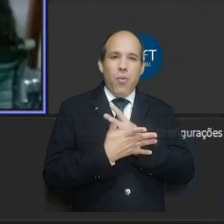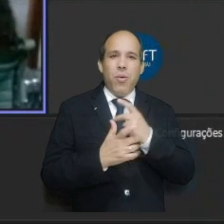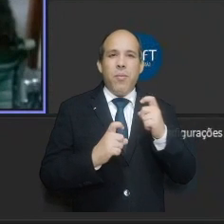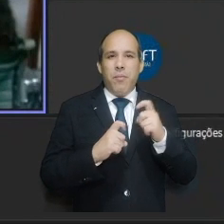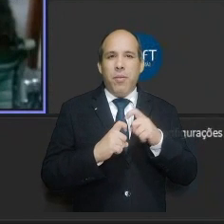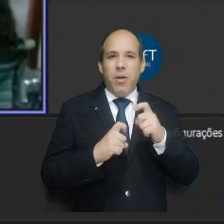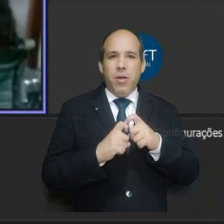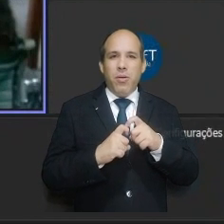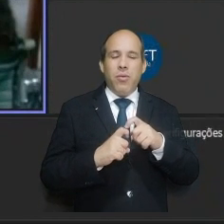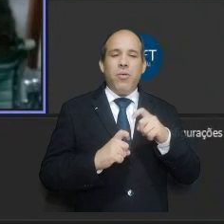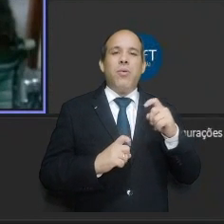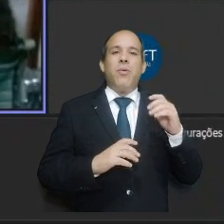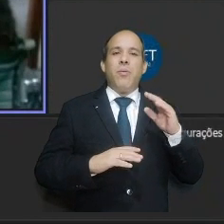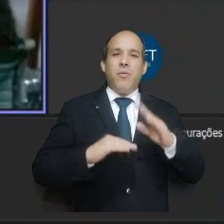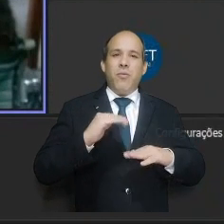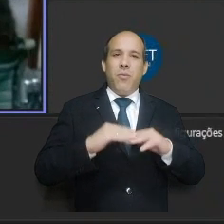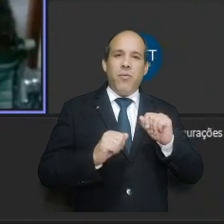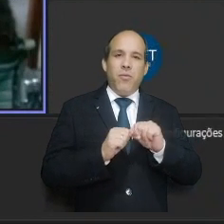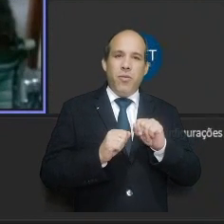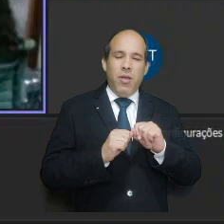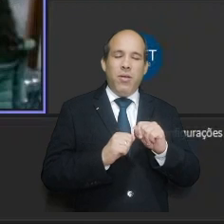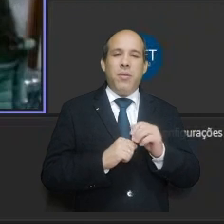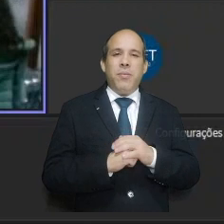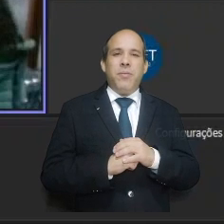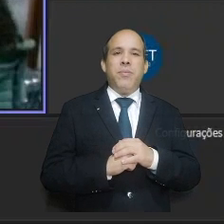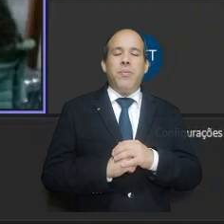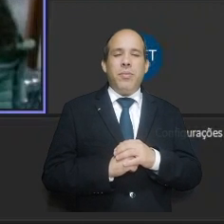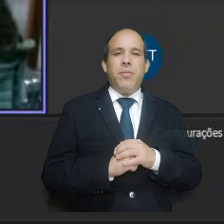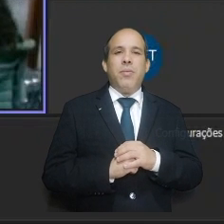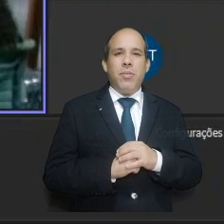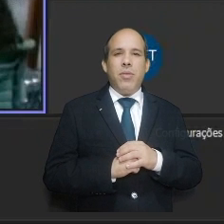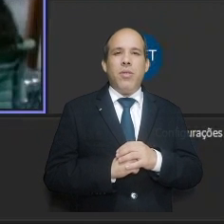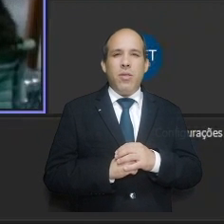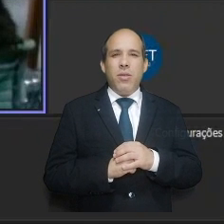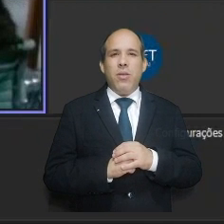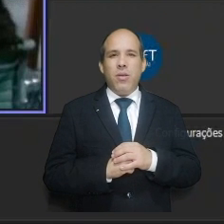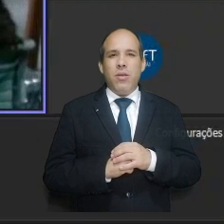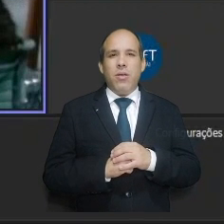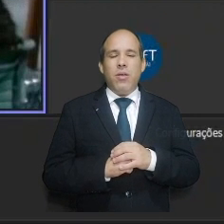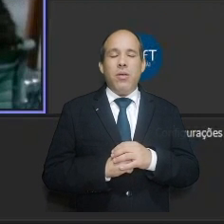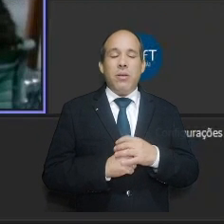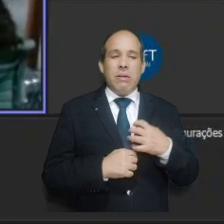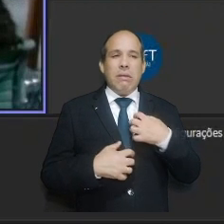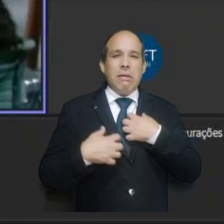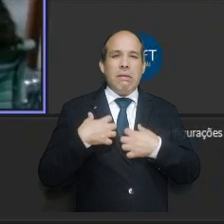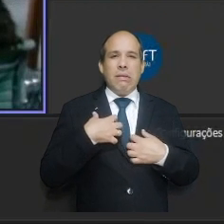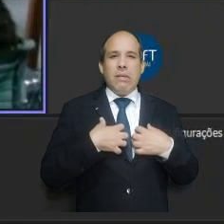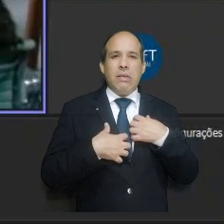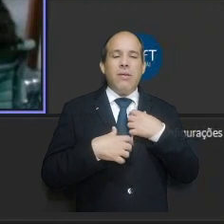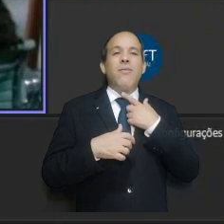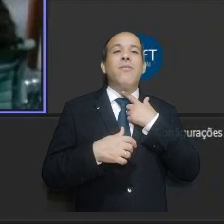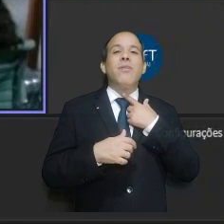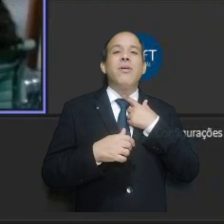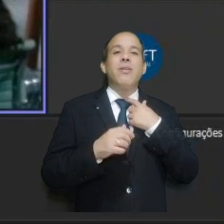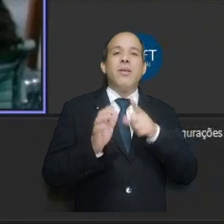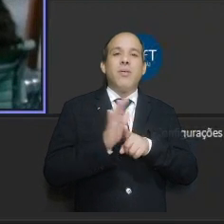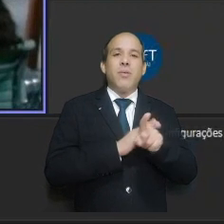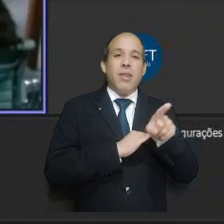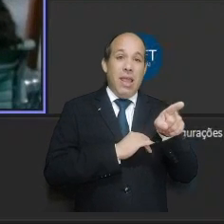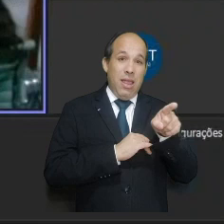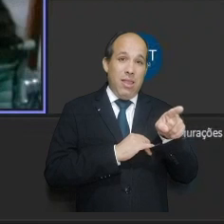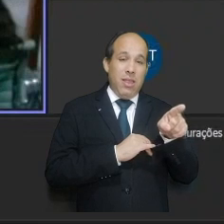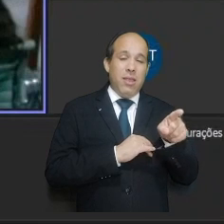de eventuais erros praticados por médicos. Até isso me fustigou essa